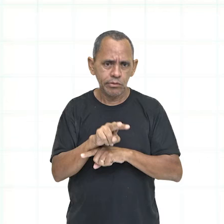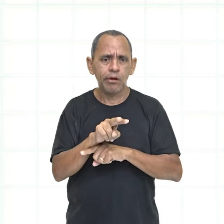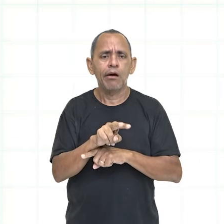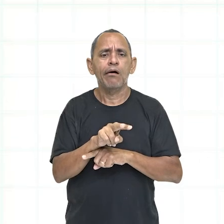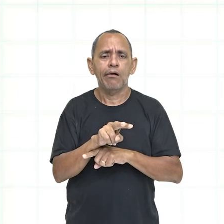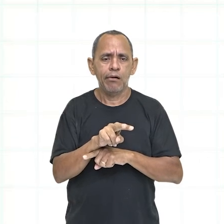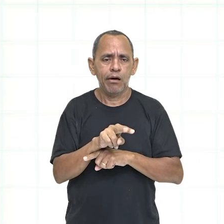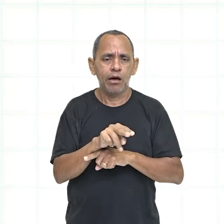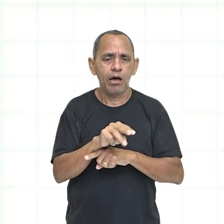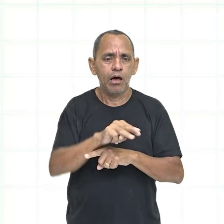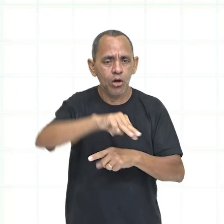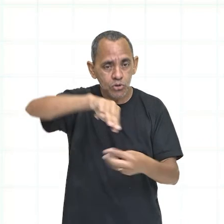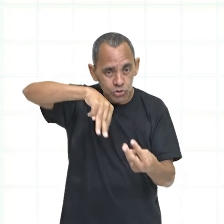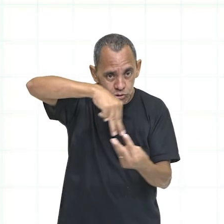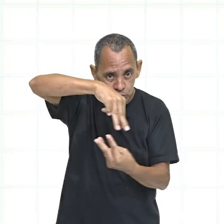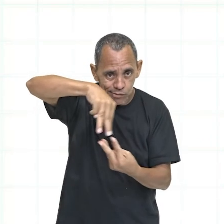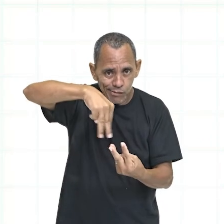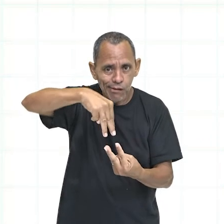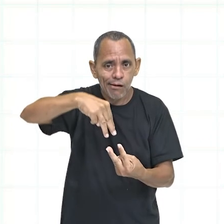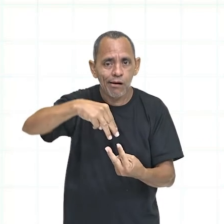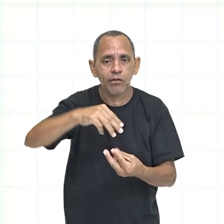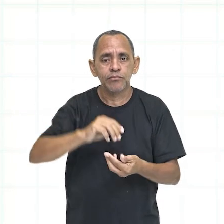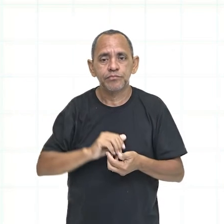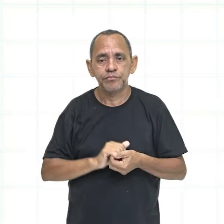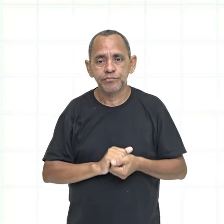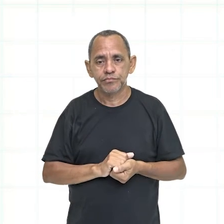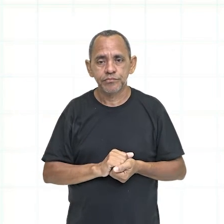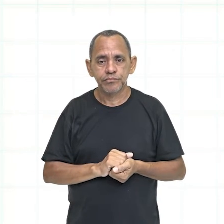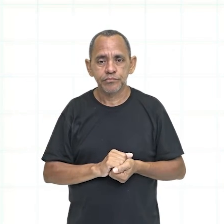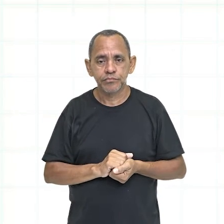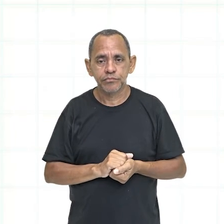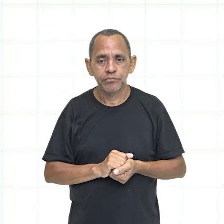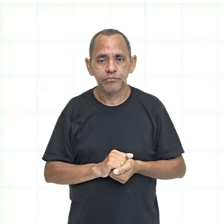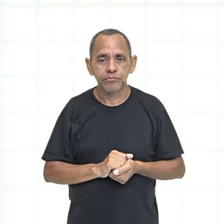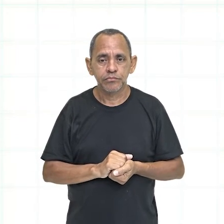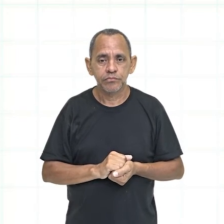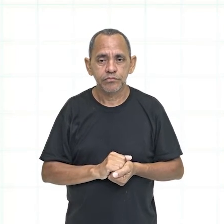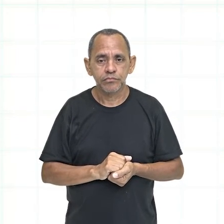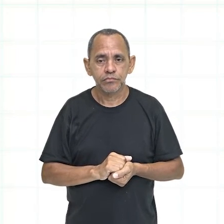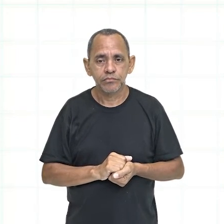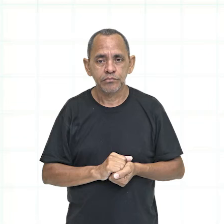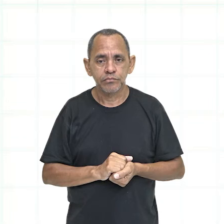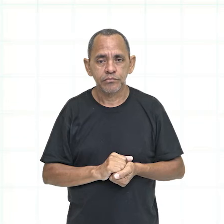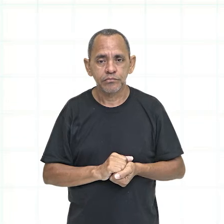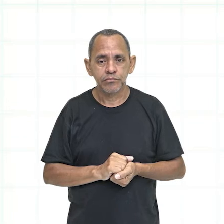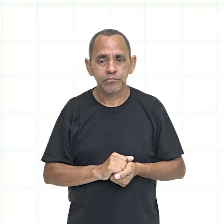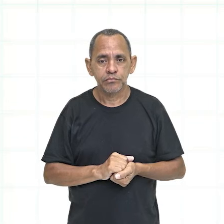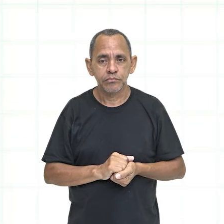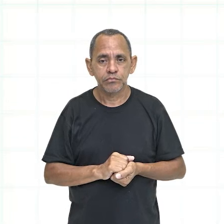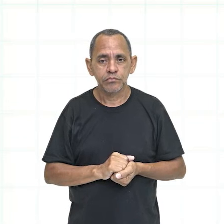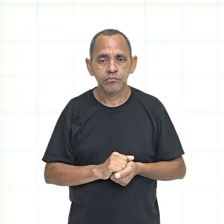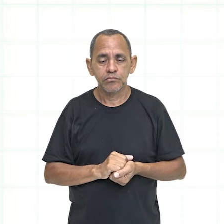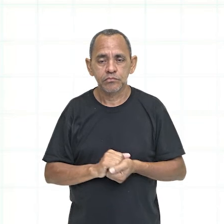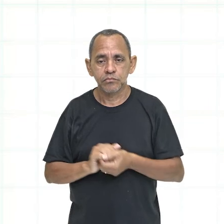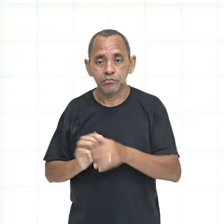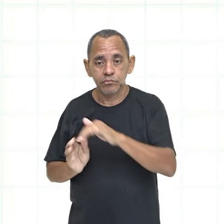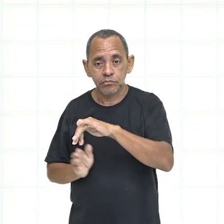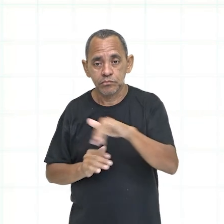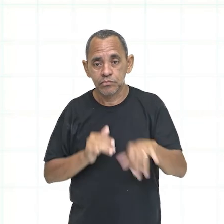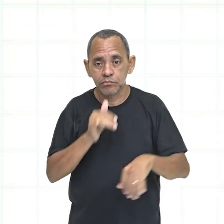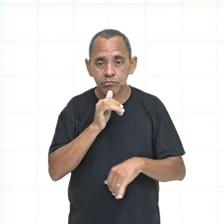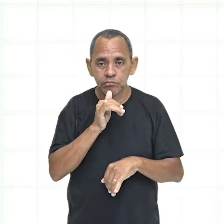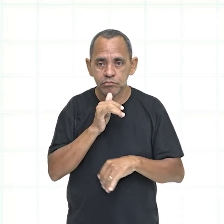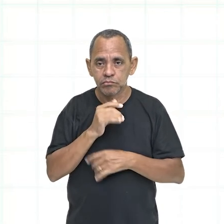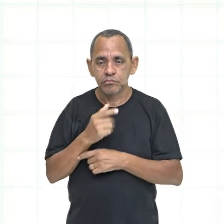garfo por um momento, por favor? Tá? Então, esqueça que o verbo borrow é pegar emprestado, tá? E por último, eu tenho o exemplo